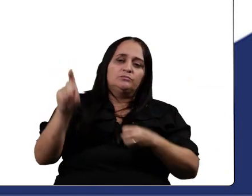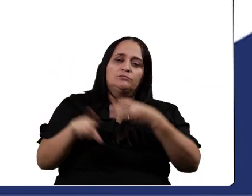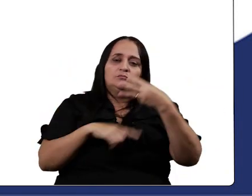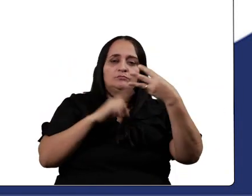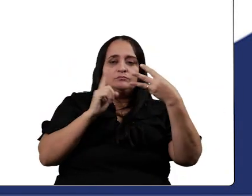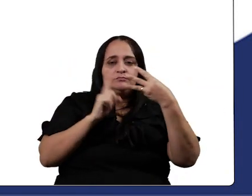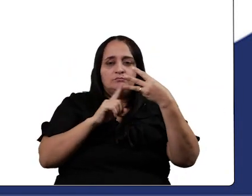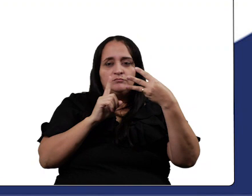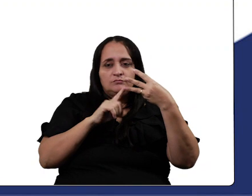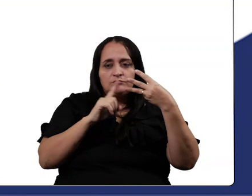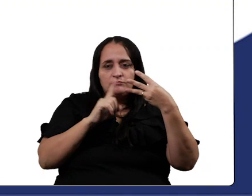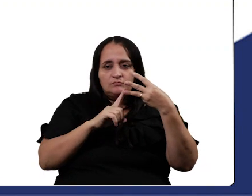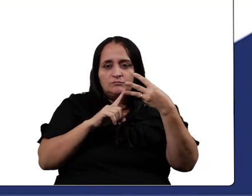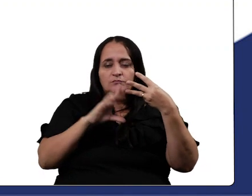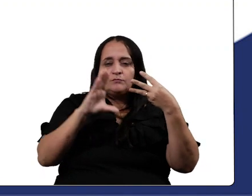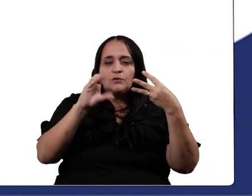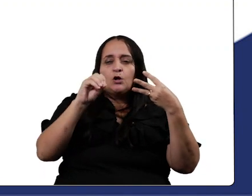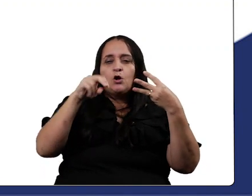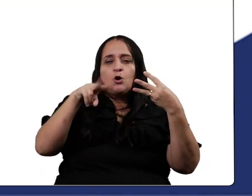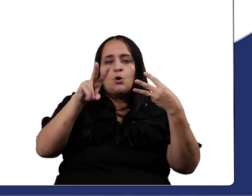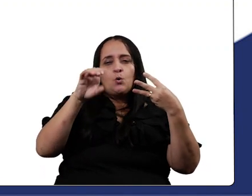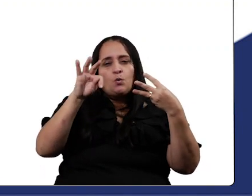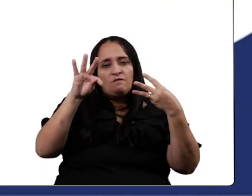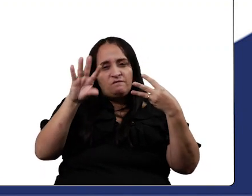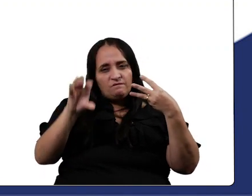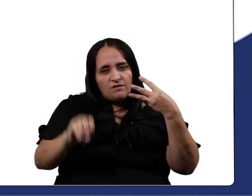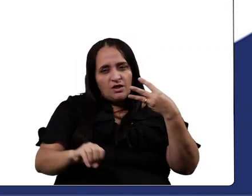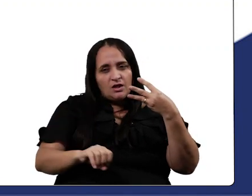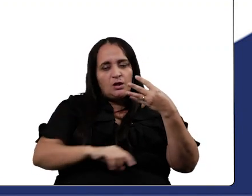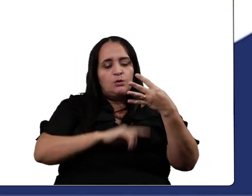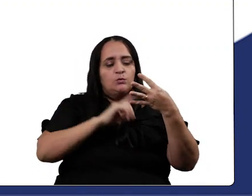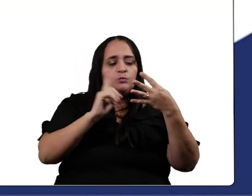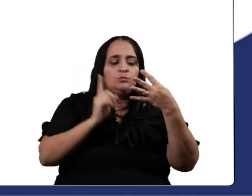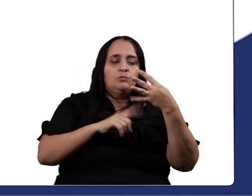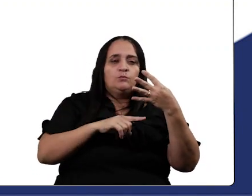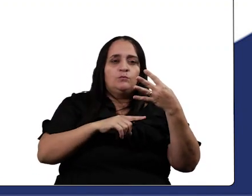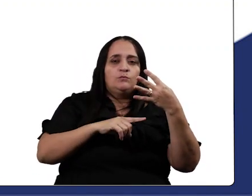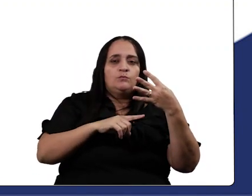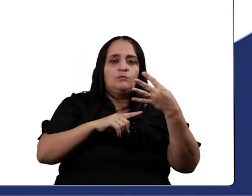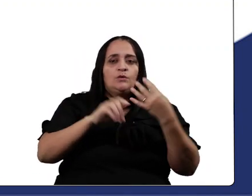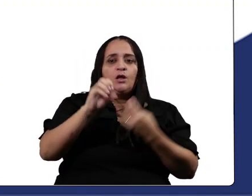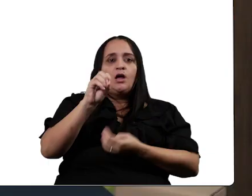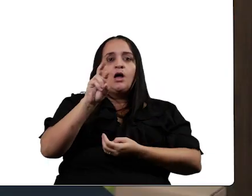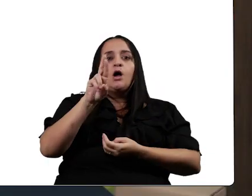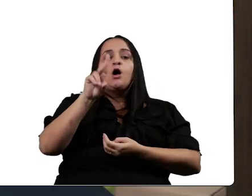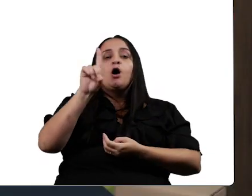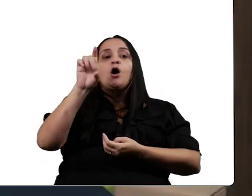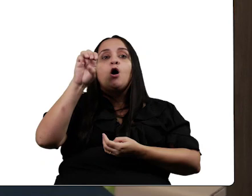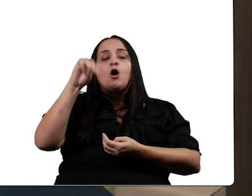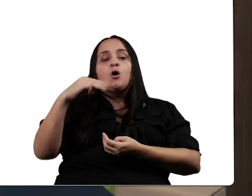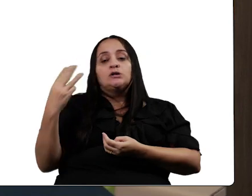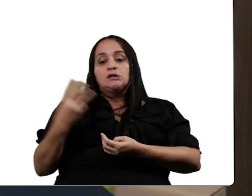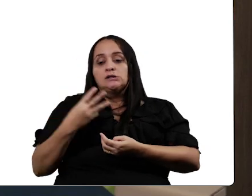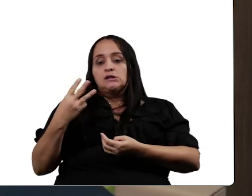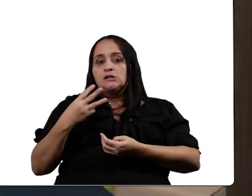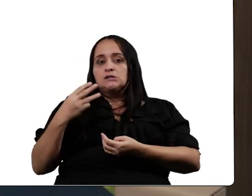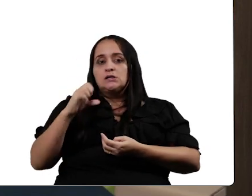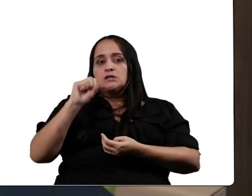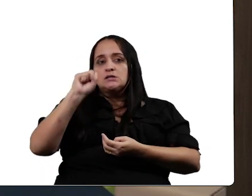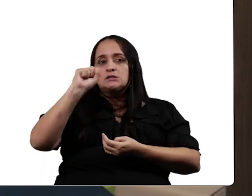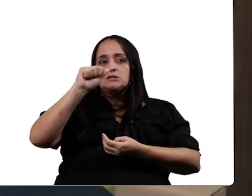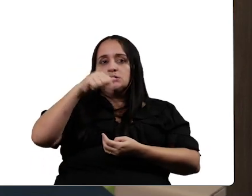São Francisco, desce também para ver a Ordem Terceira de São Francisco. E por quê?